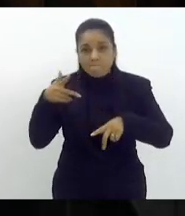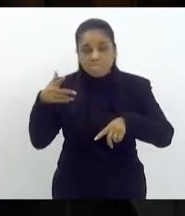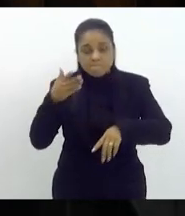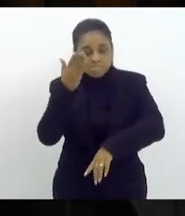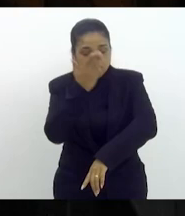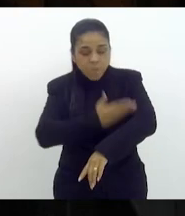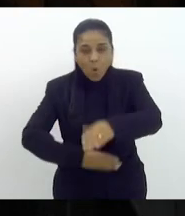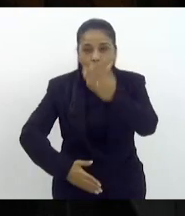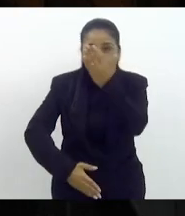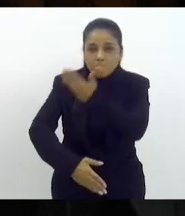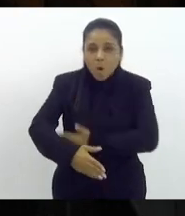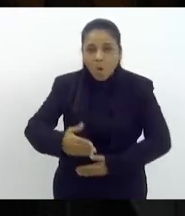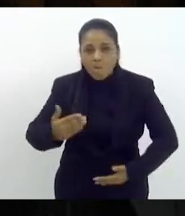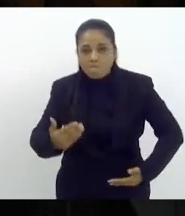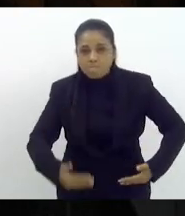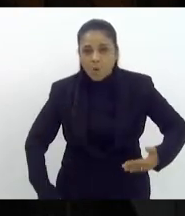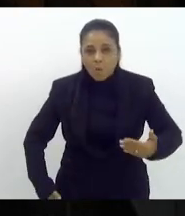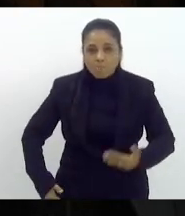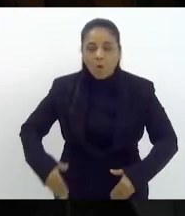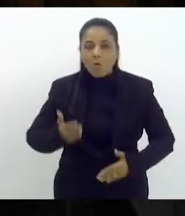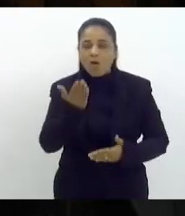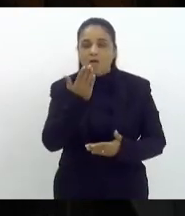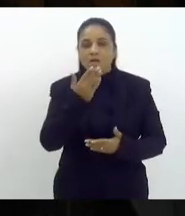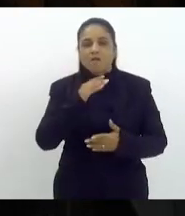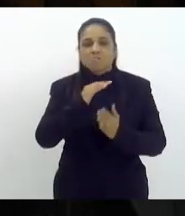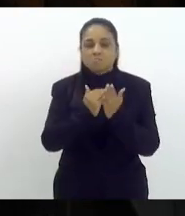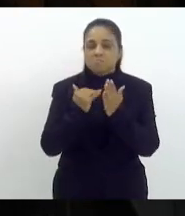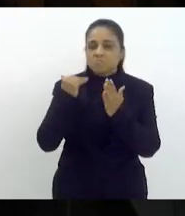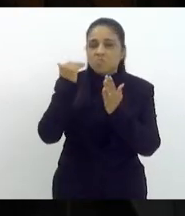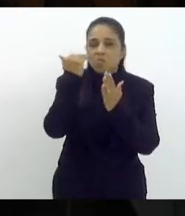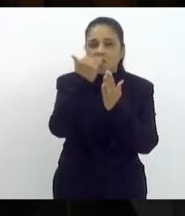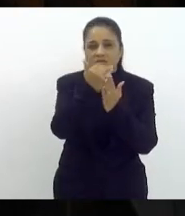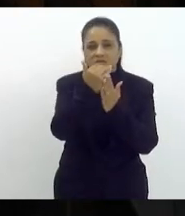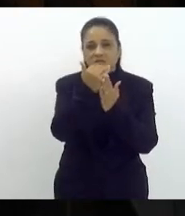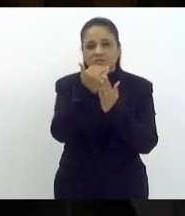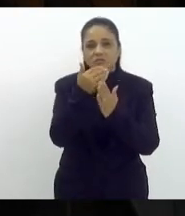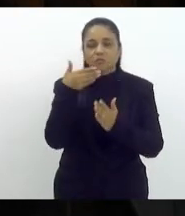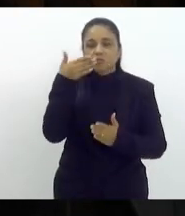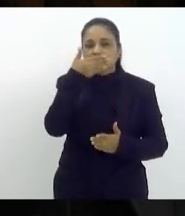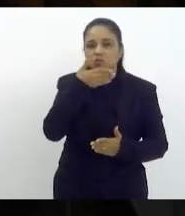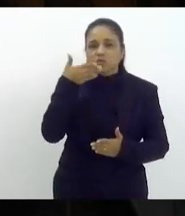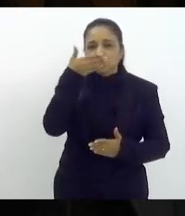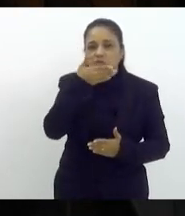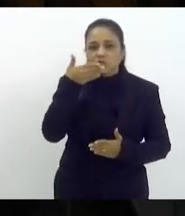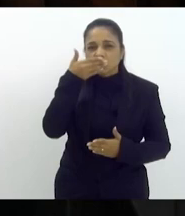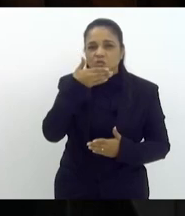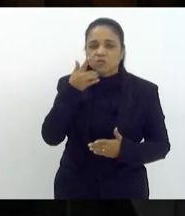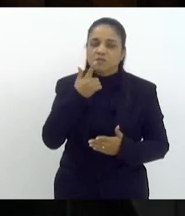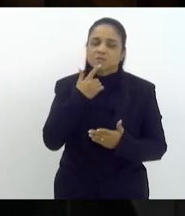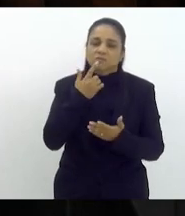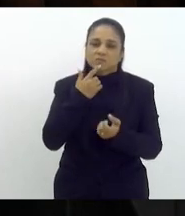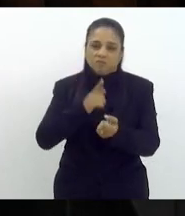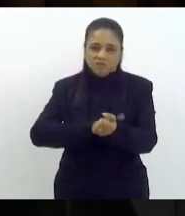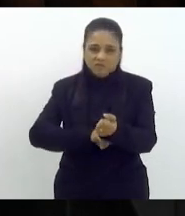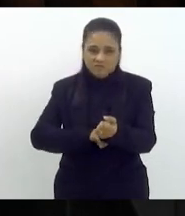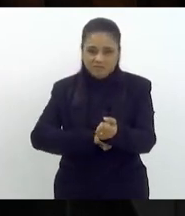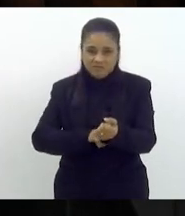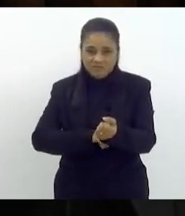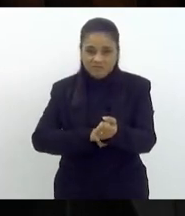por excesso na linguagem popular de açúcar no sangue